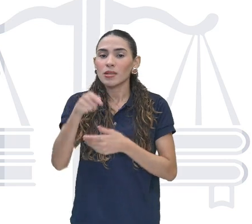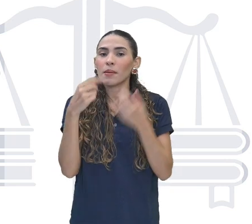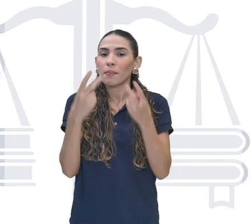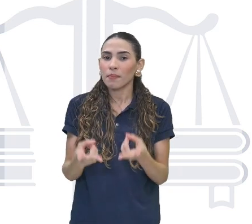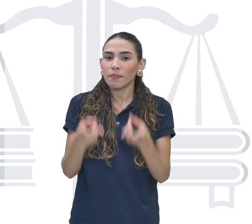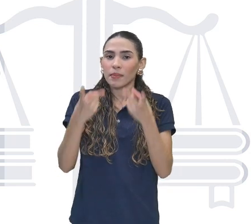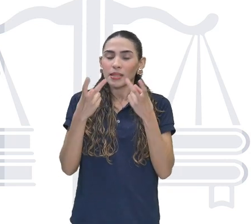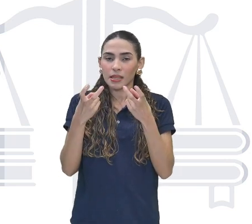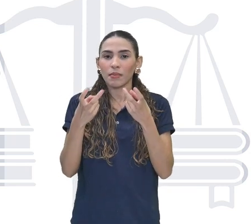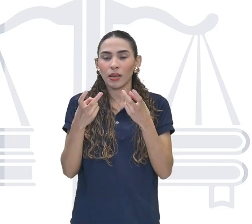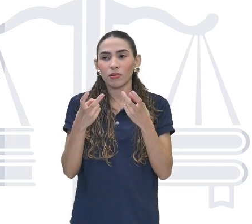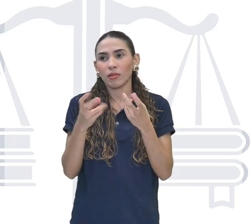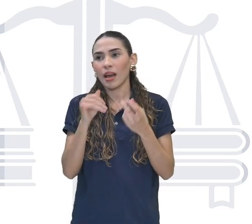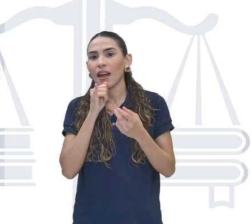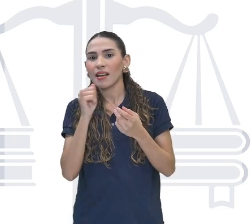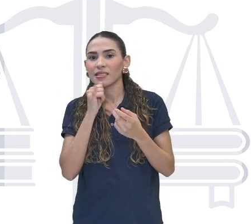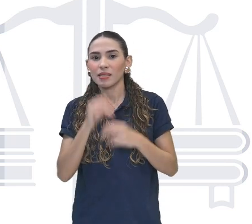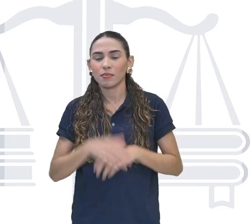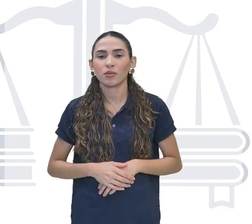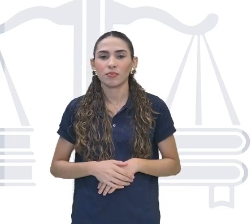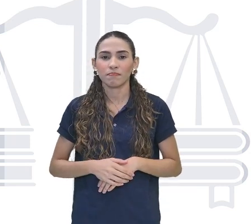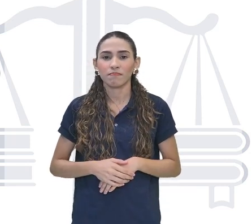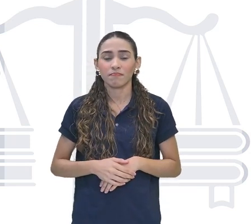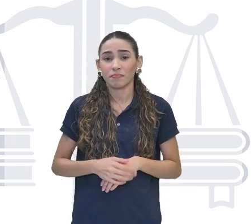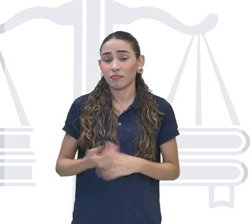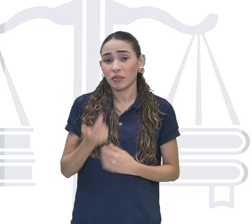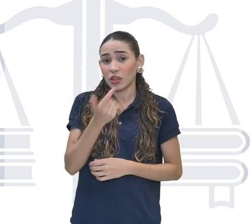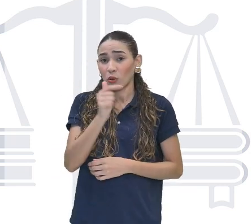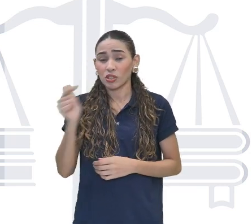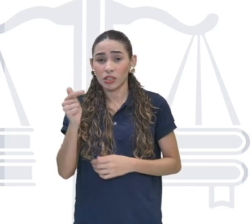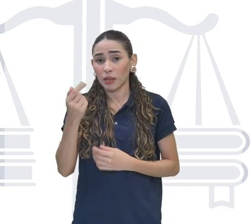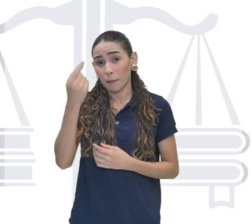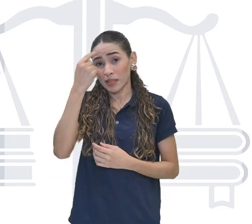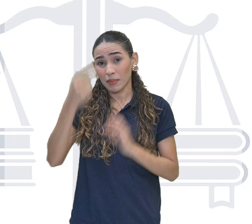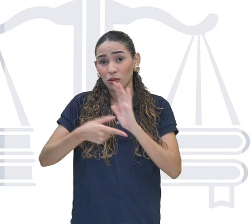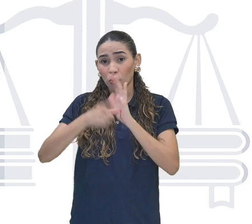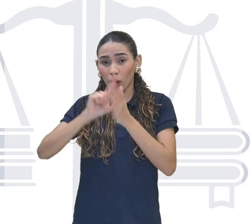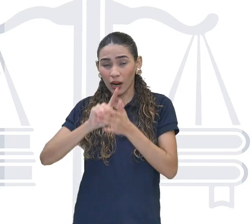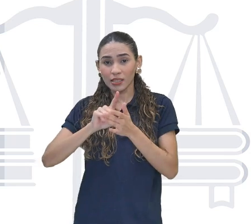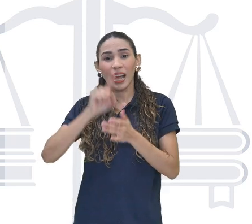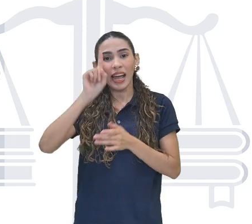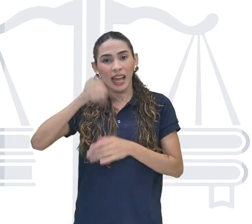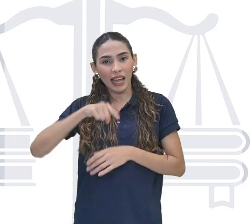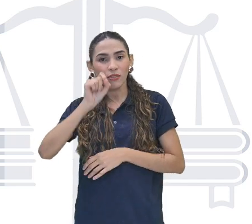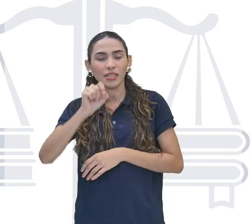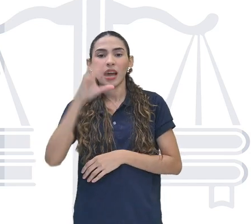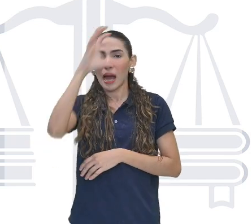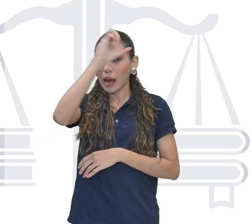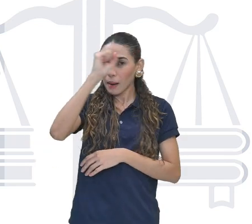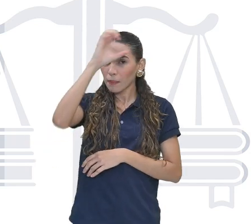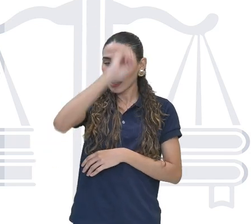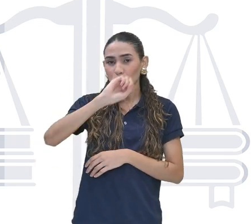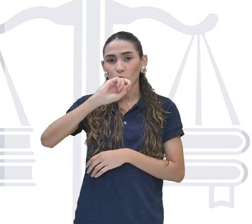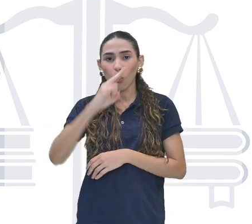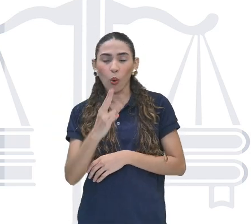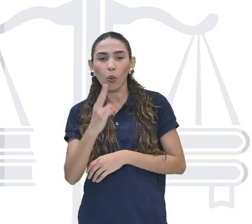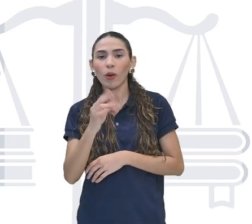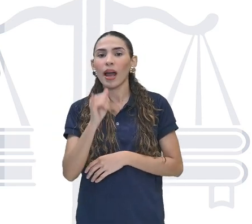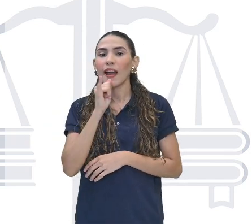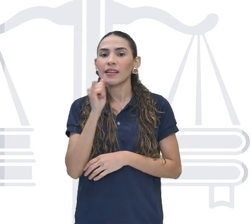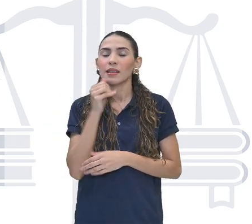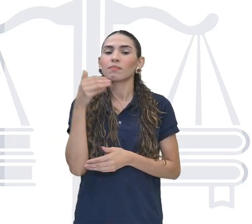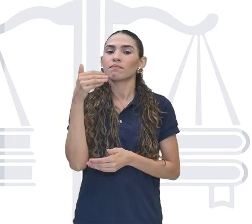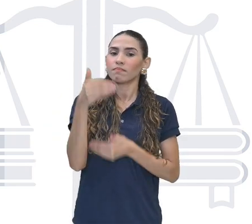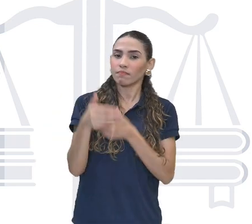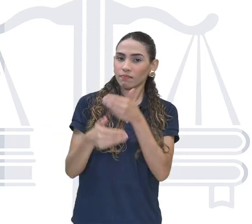né, mesmo que de uma maneira ainda sem pensar sobre, que é assim que você aprende, ou que são os passos que você precisa